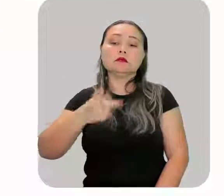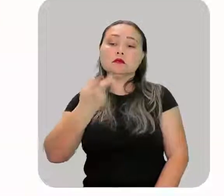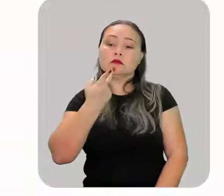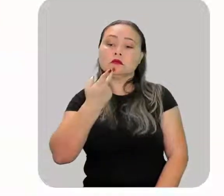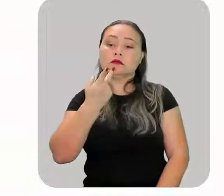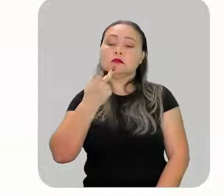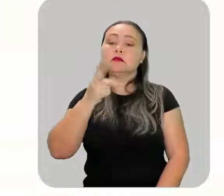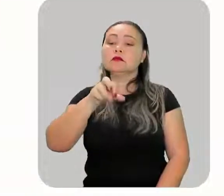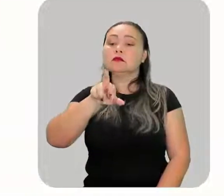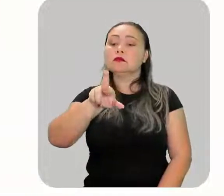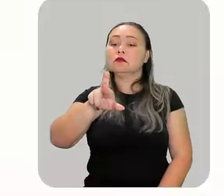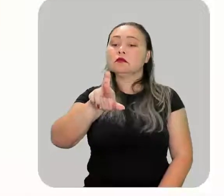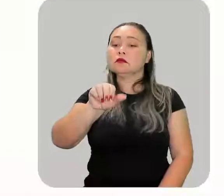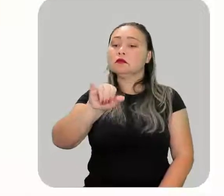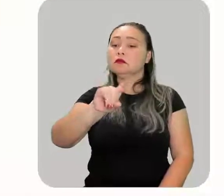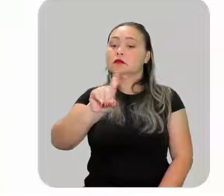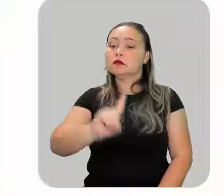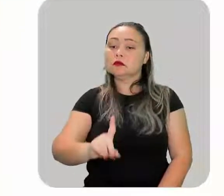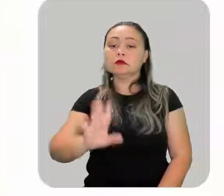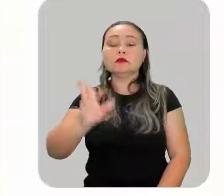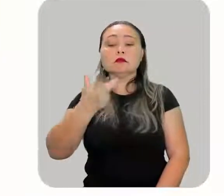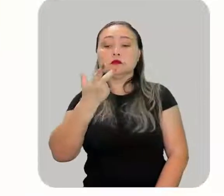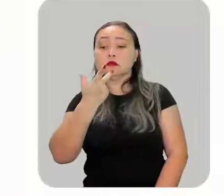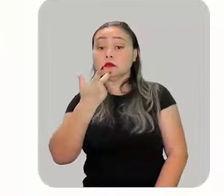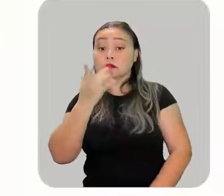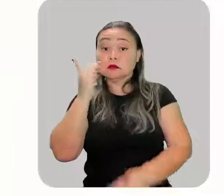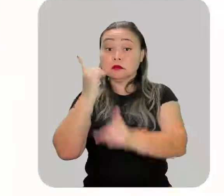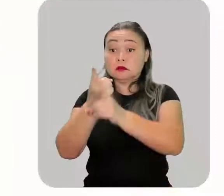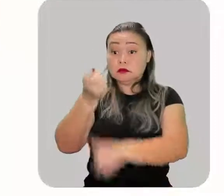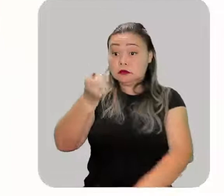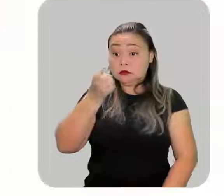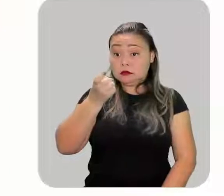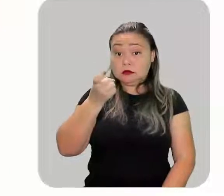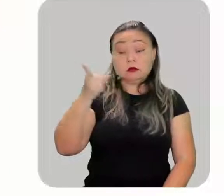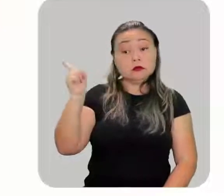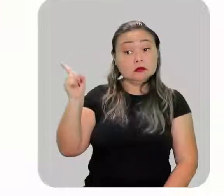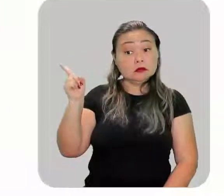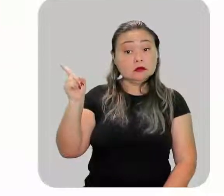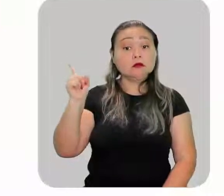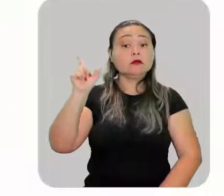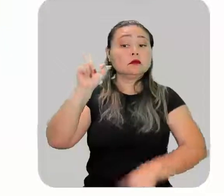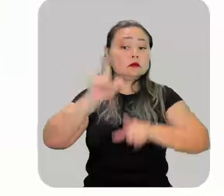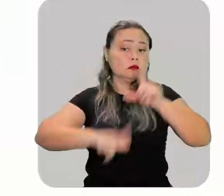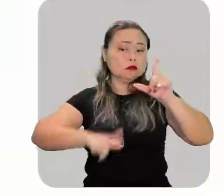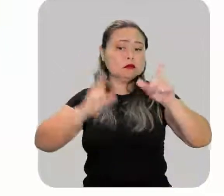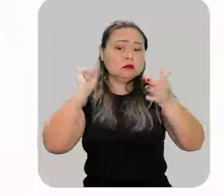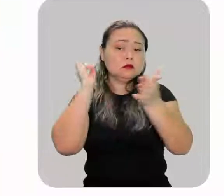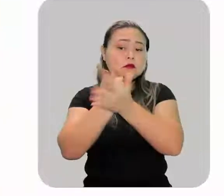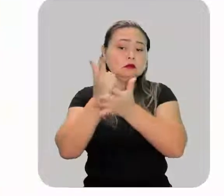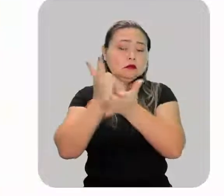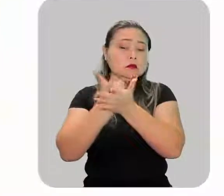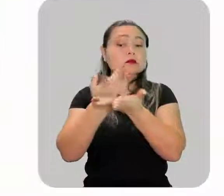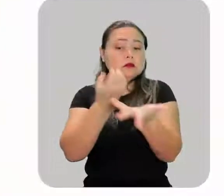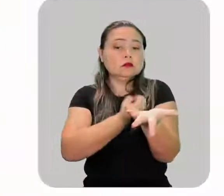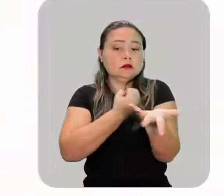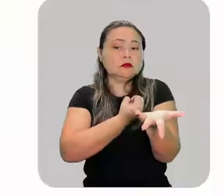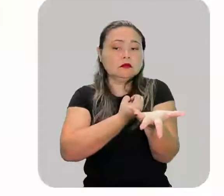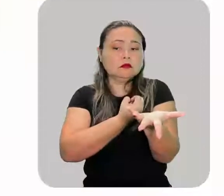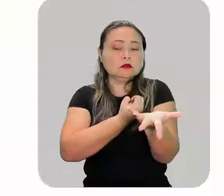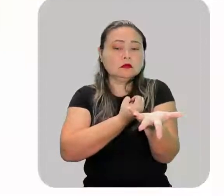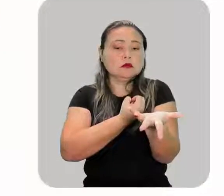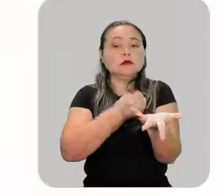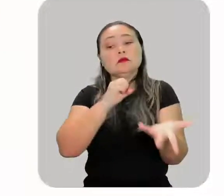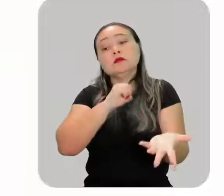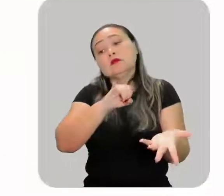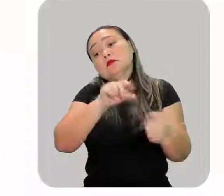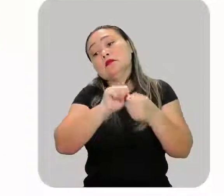de raiz, né? Quando a gente descobre o valor desse x aqui, a letra, se ela for a mesma, é o mesmo valor, tá?